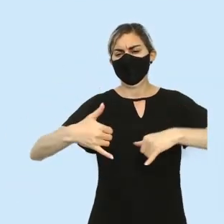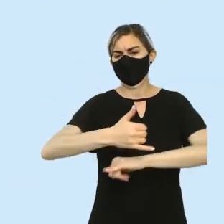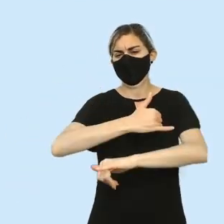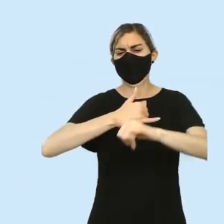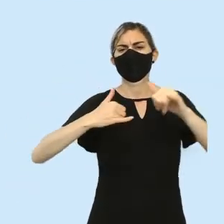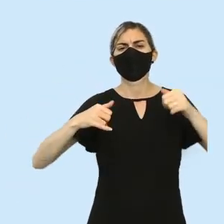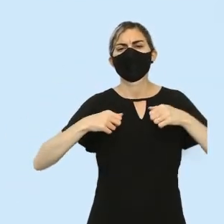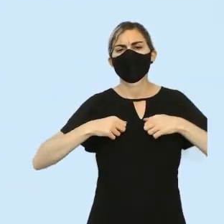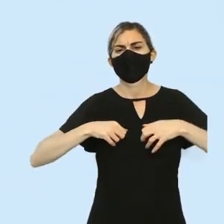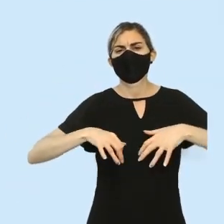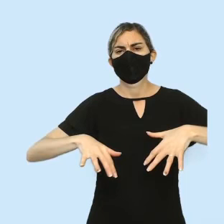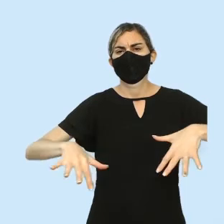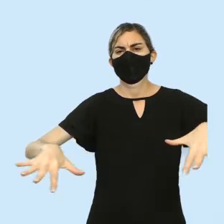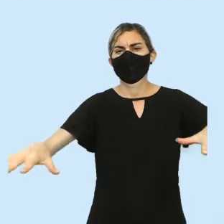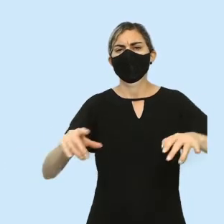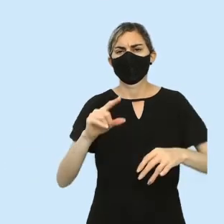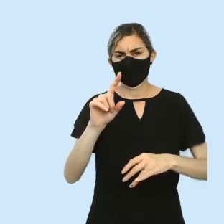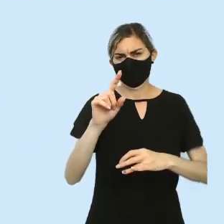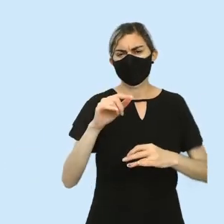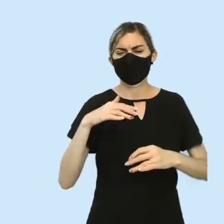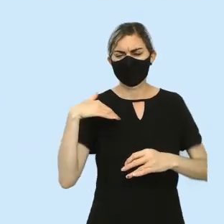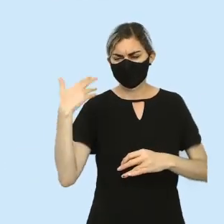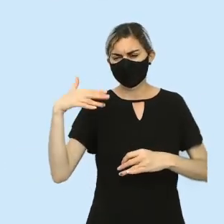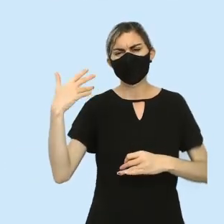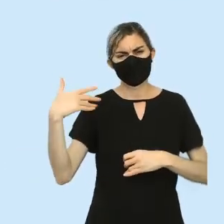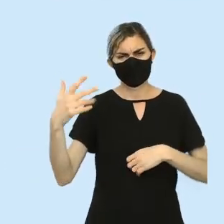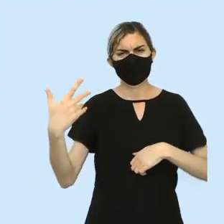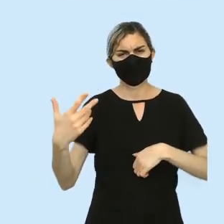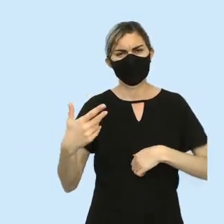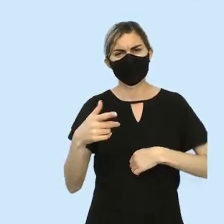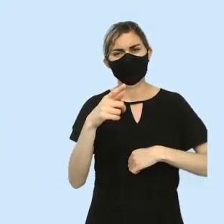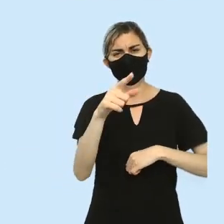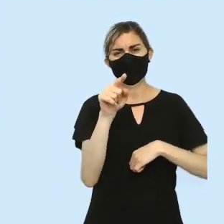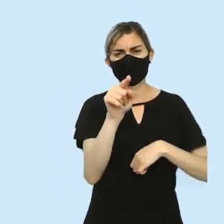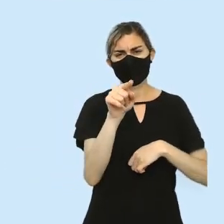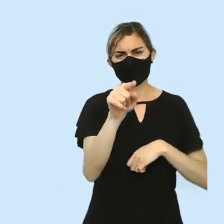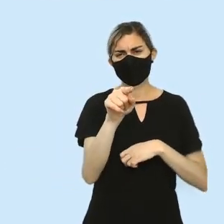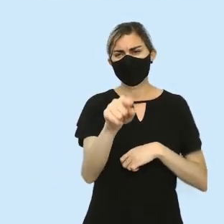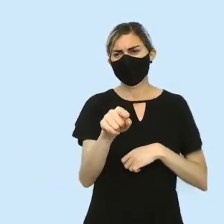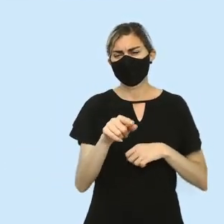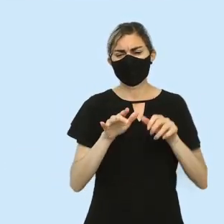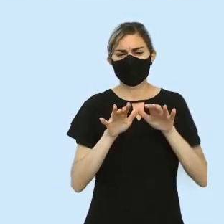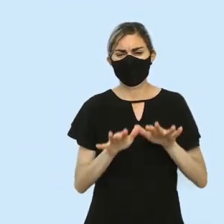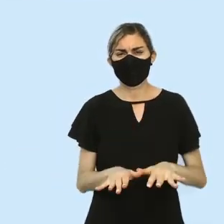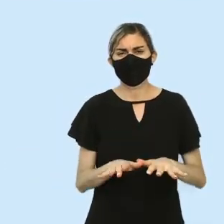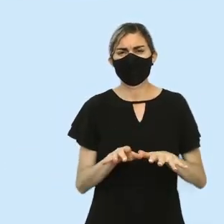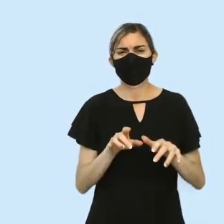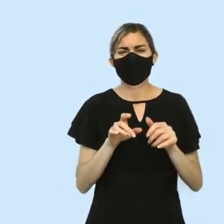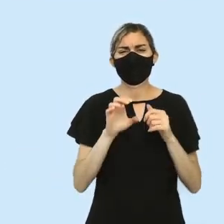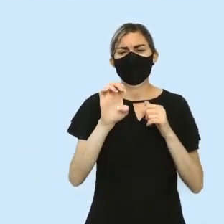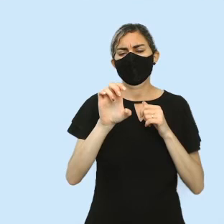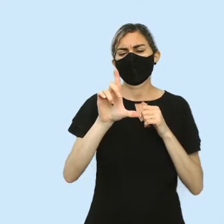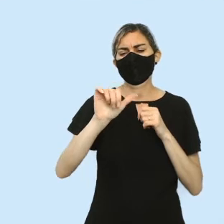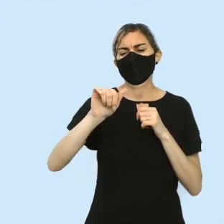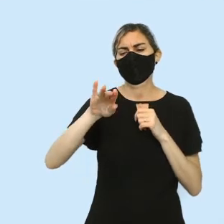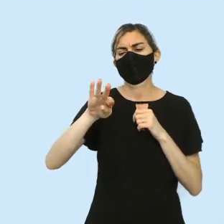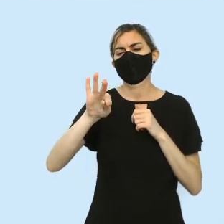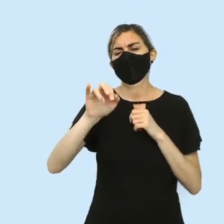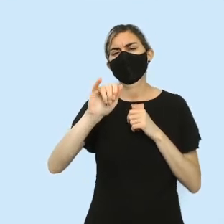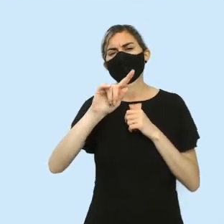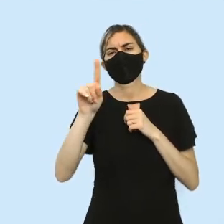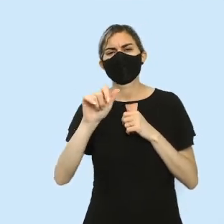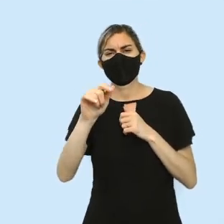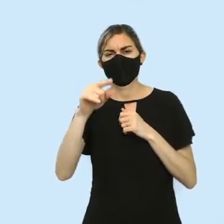o sistema. Daqui a um certo tempo, você fica climatizado.